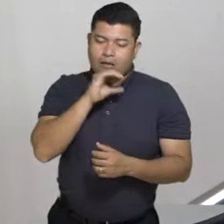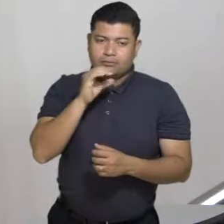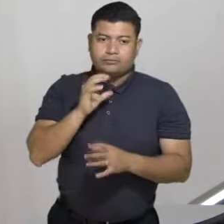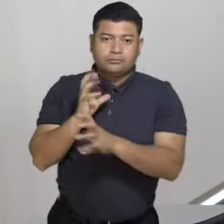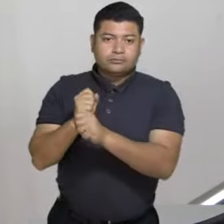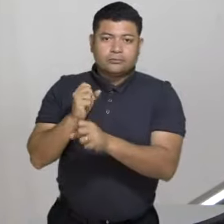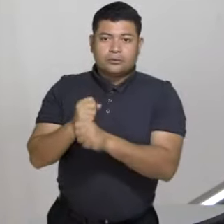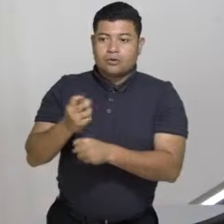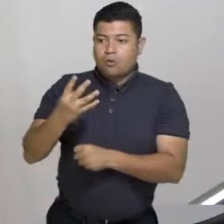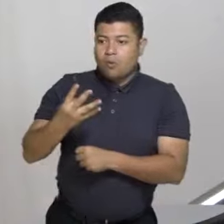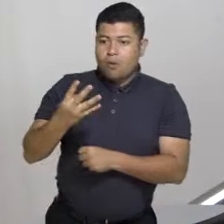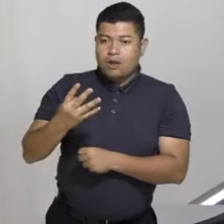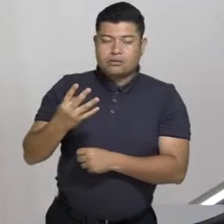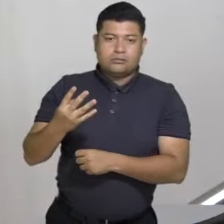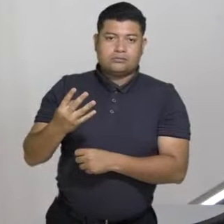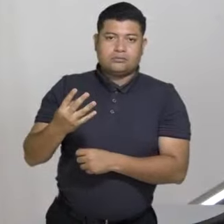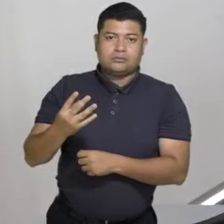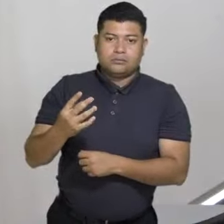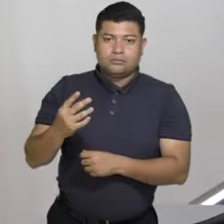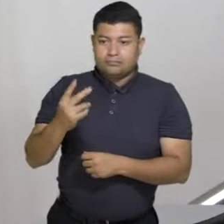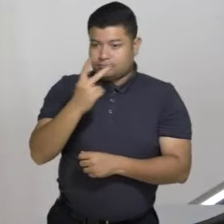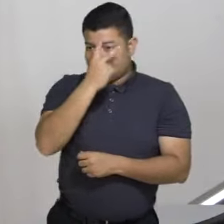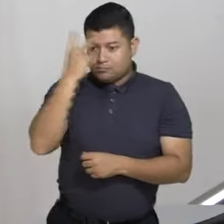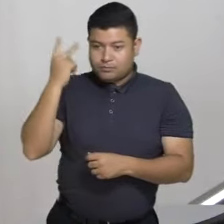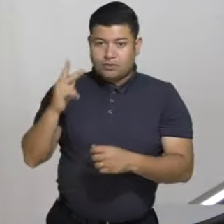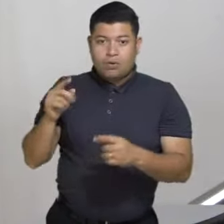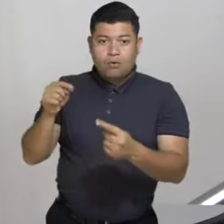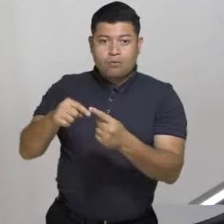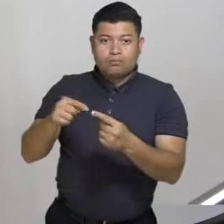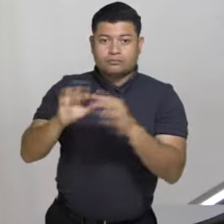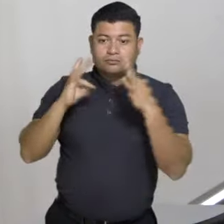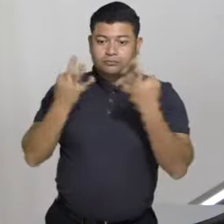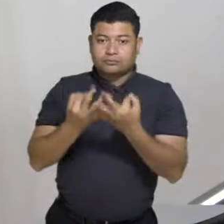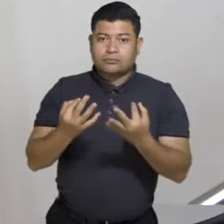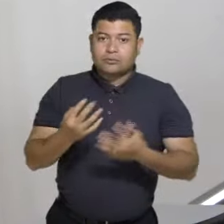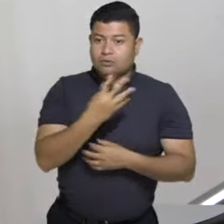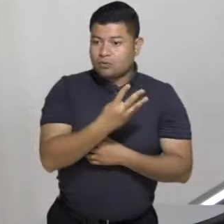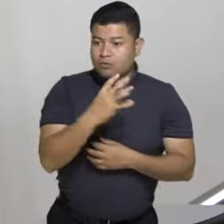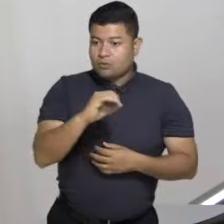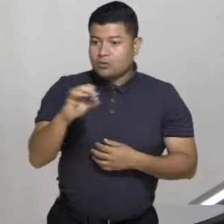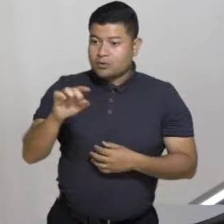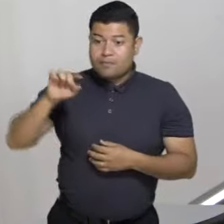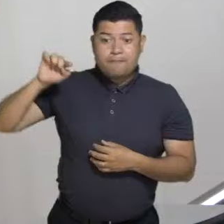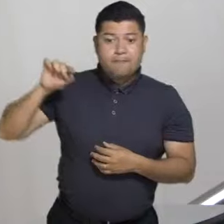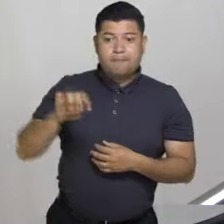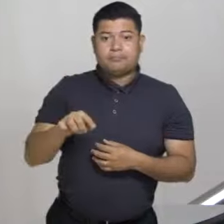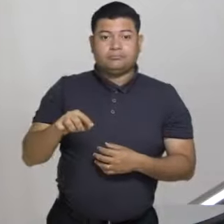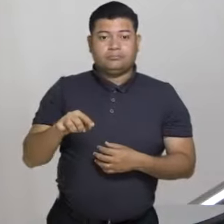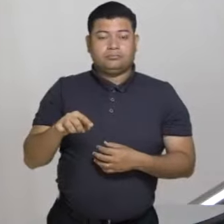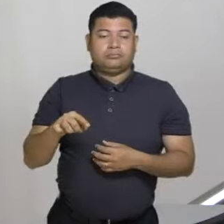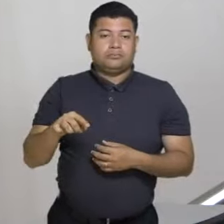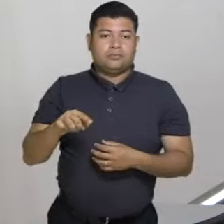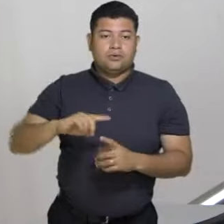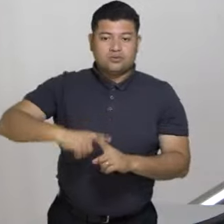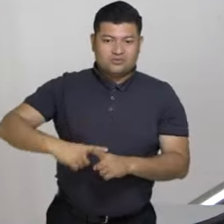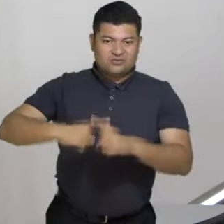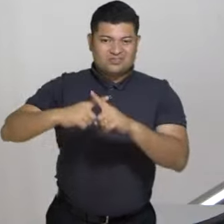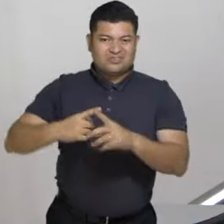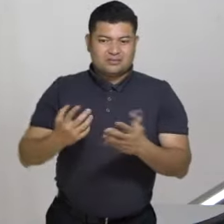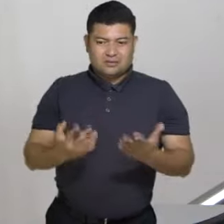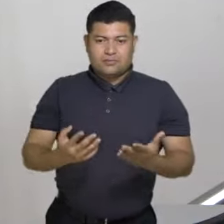por família, 400 mil pessoas diretamente envolvidas e mais todo o